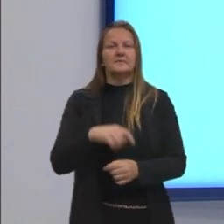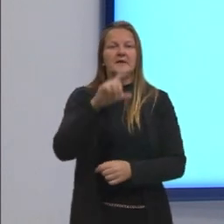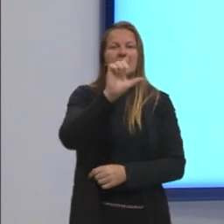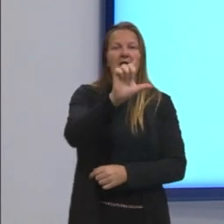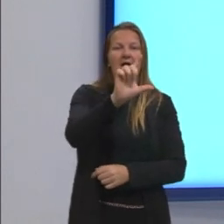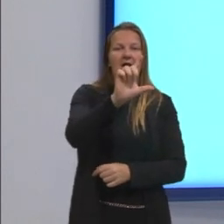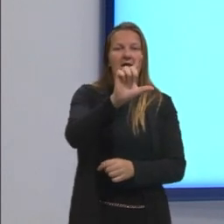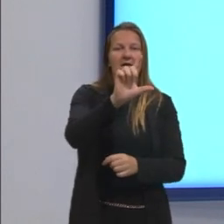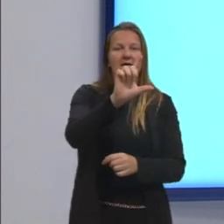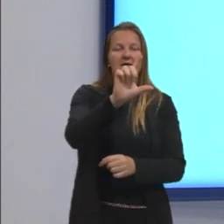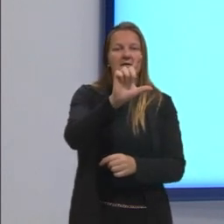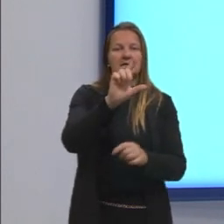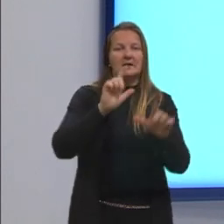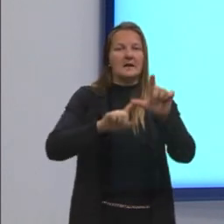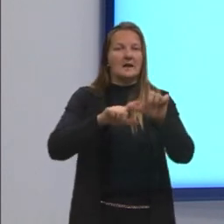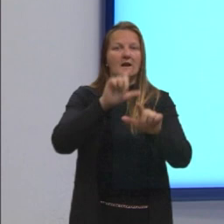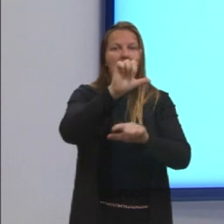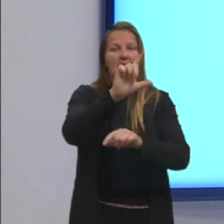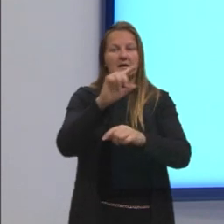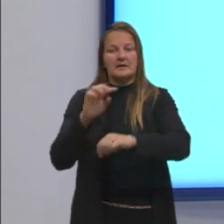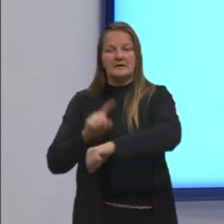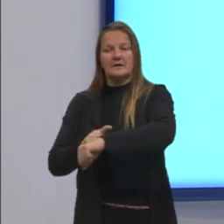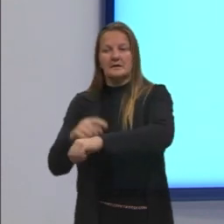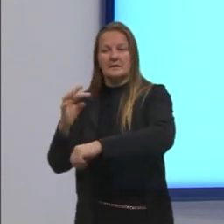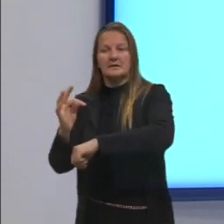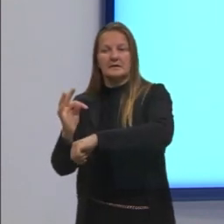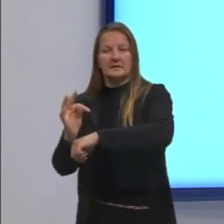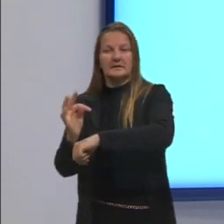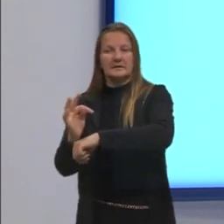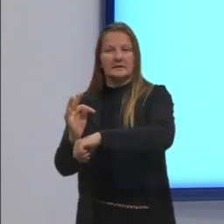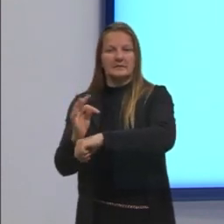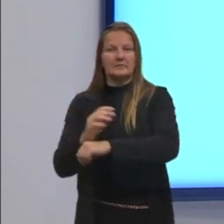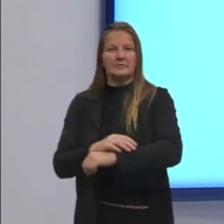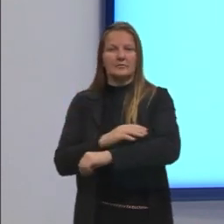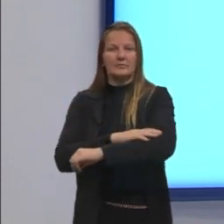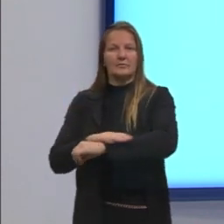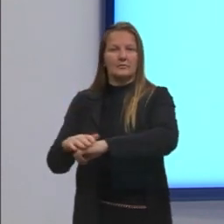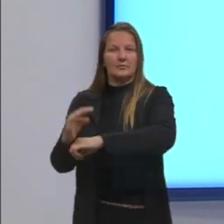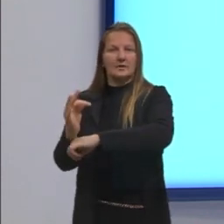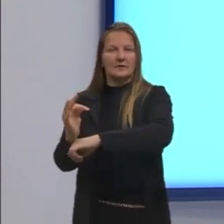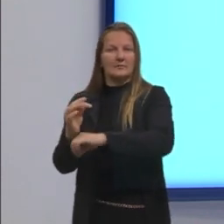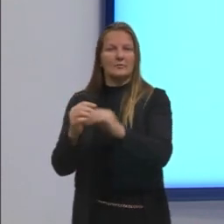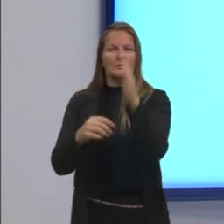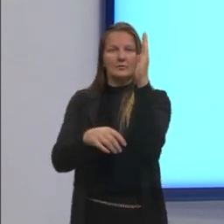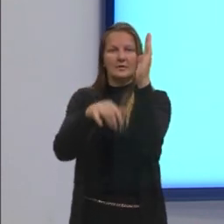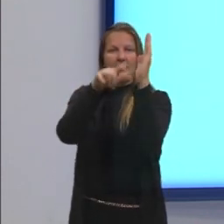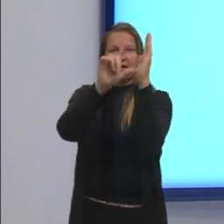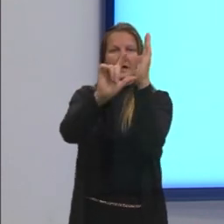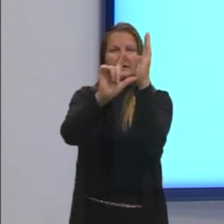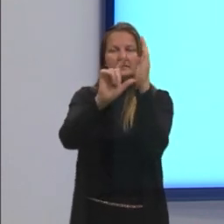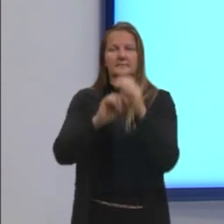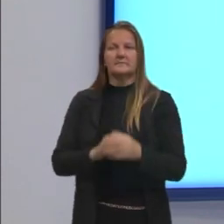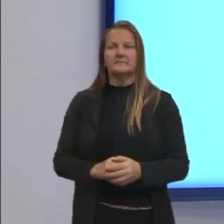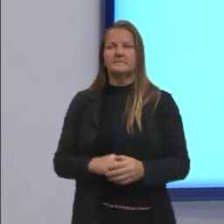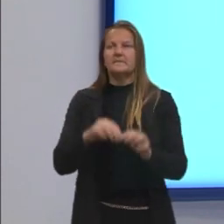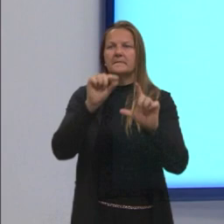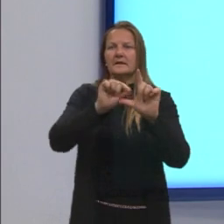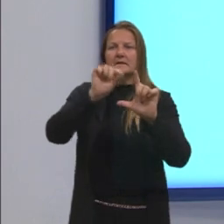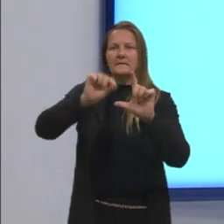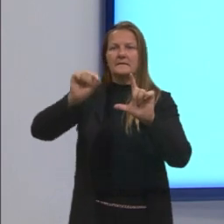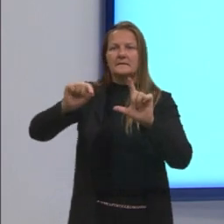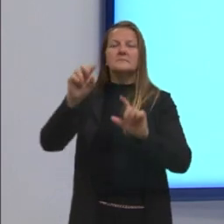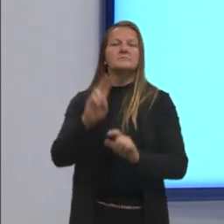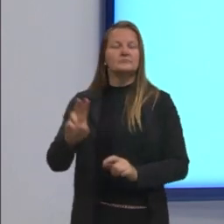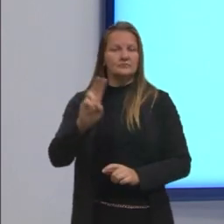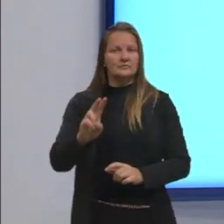em função de t Então vamos lá vamos resolver a nossa questão vou deixar o gráfico aqui porque a gente precisa utilizar ele